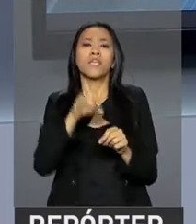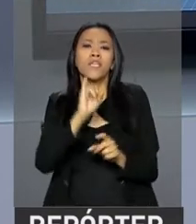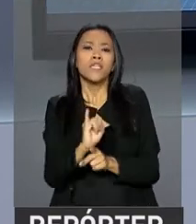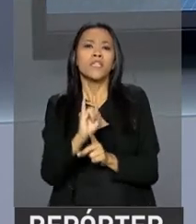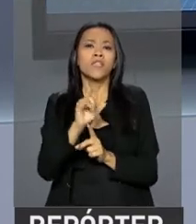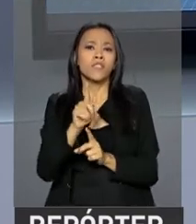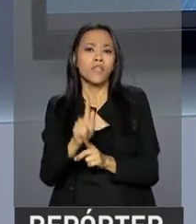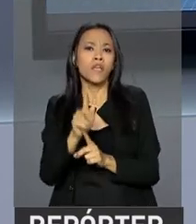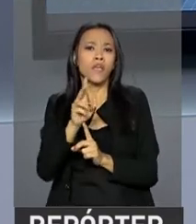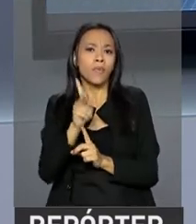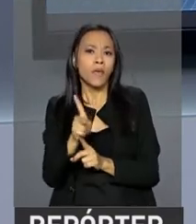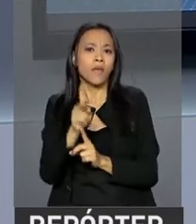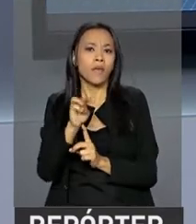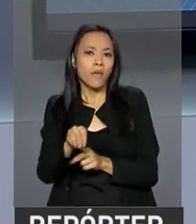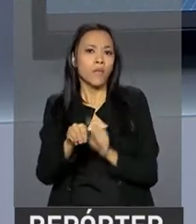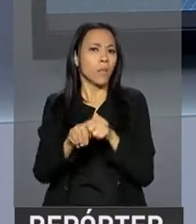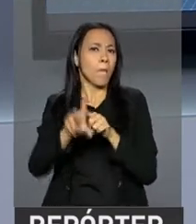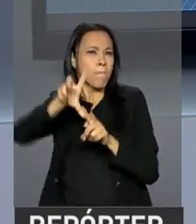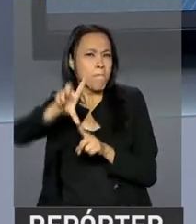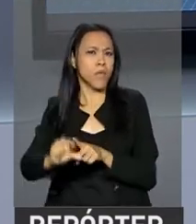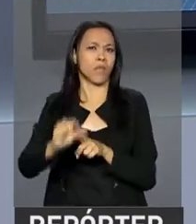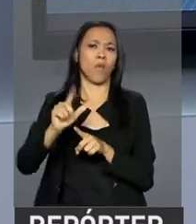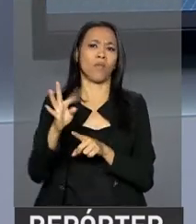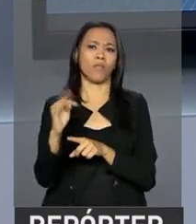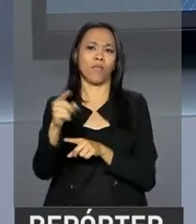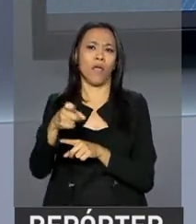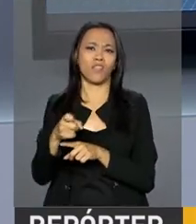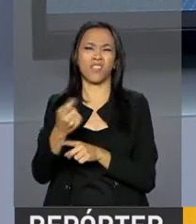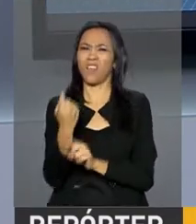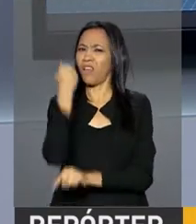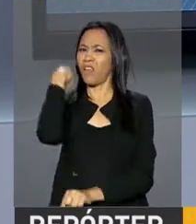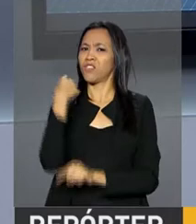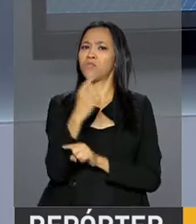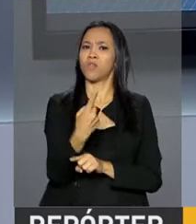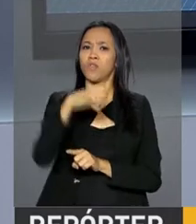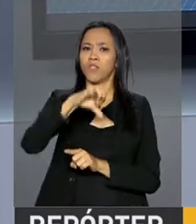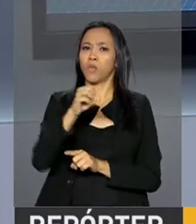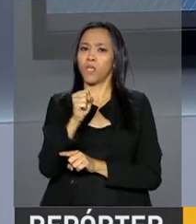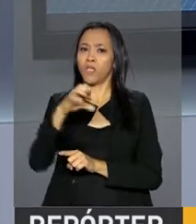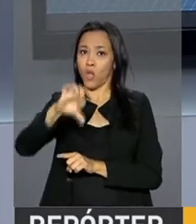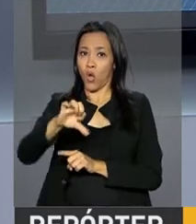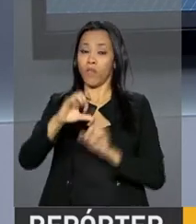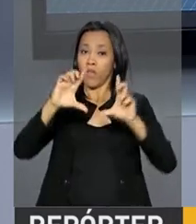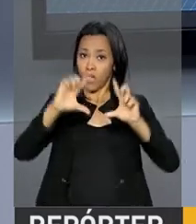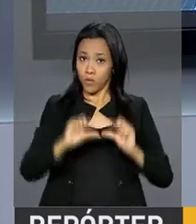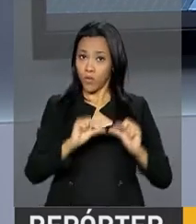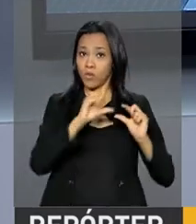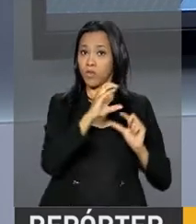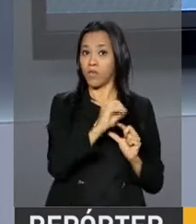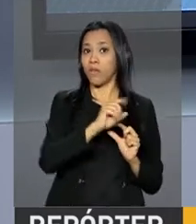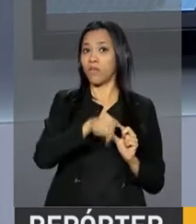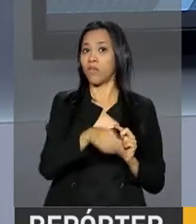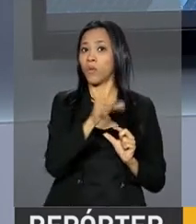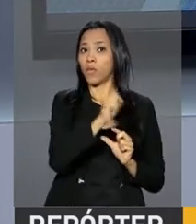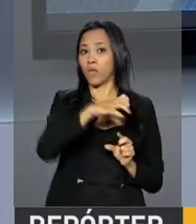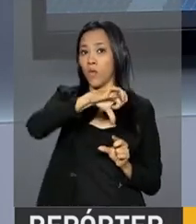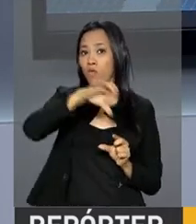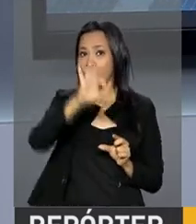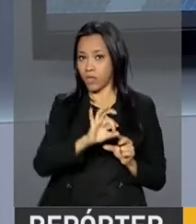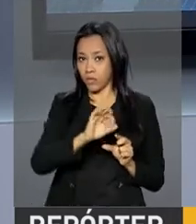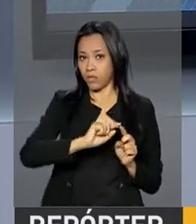teve a menor taxa desde 1989 o indicador recuou 0,89 por cento